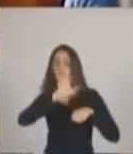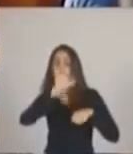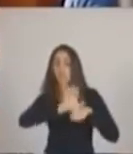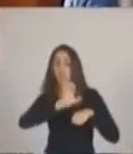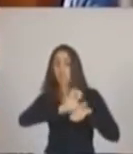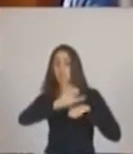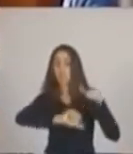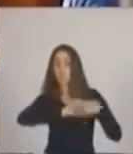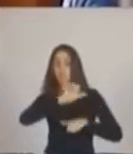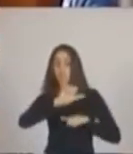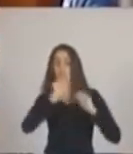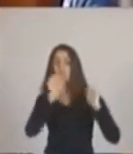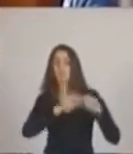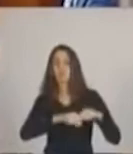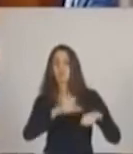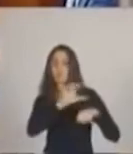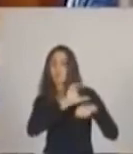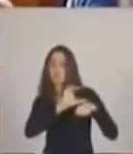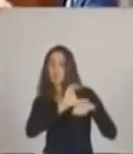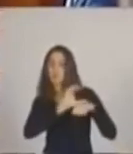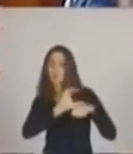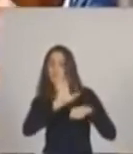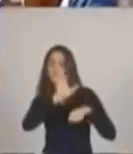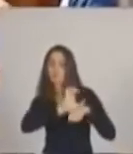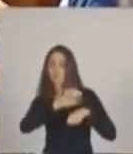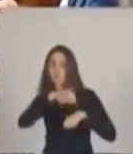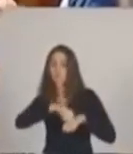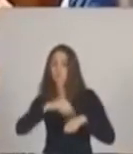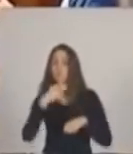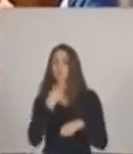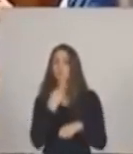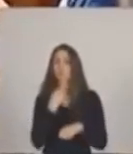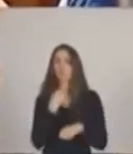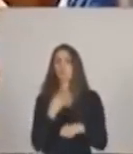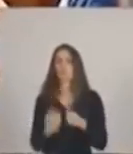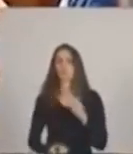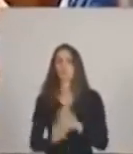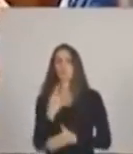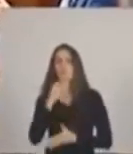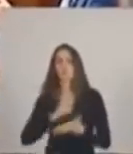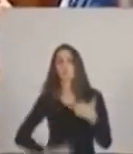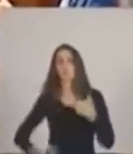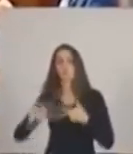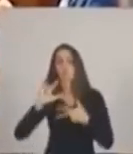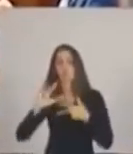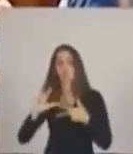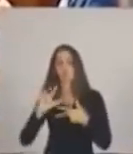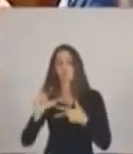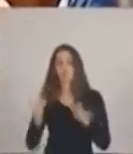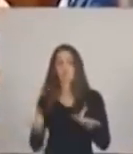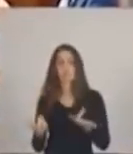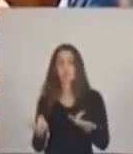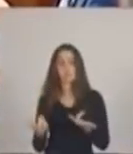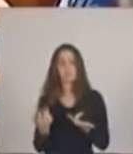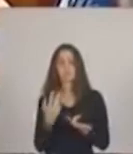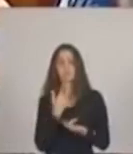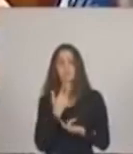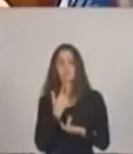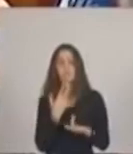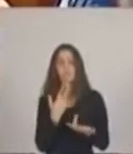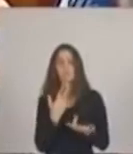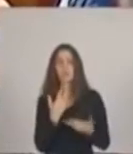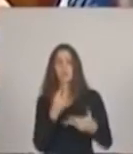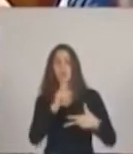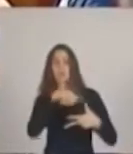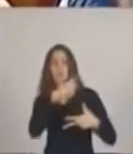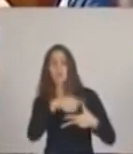Não consta na Constituição Estadual que nós podemos fazer decreto legislativo sustando os efeitos de qualquer instrução normativa ou qualquer ato do Judiciário. O que é que